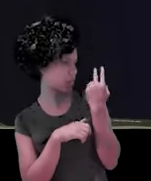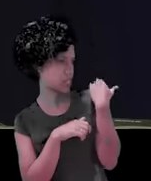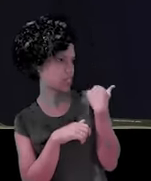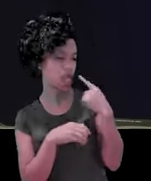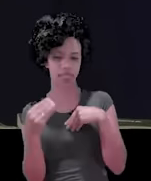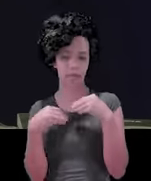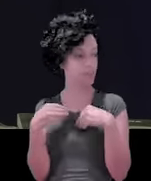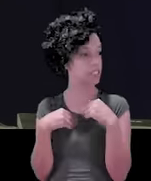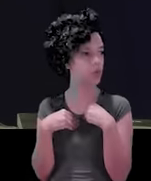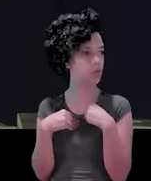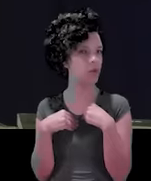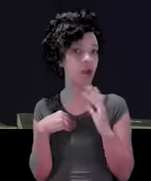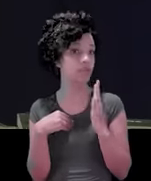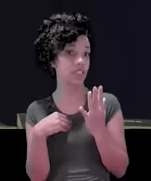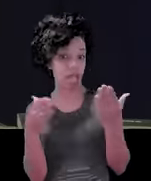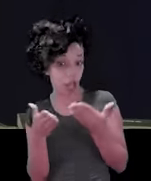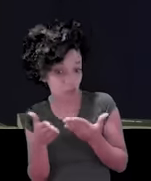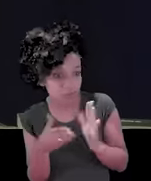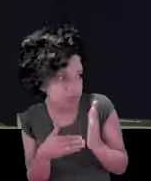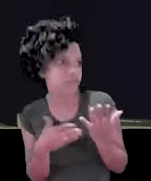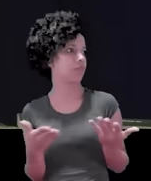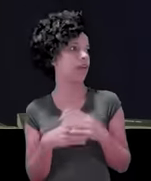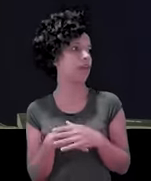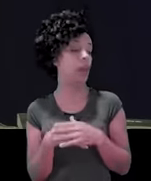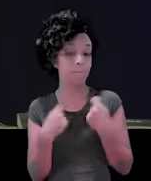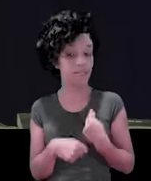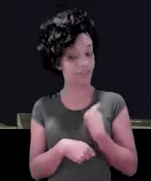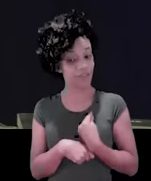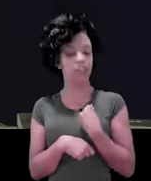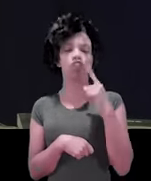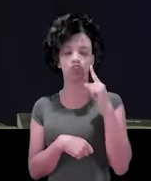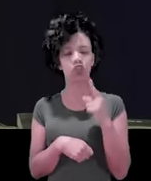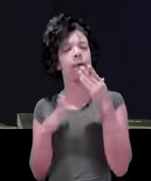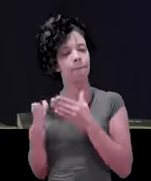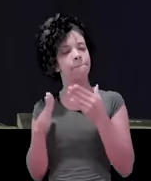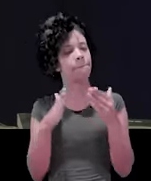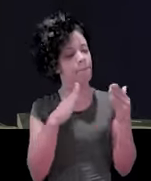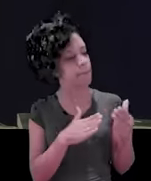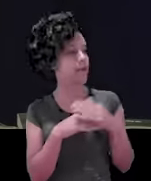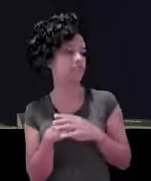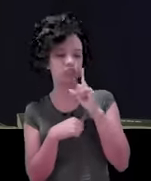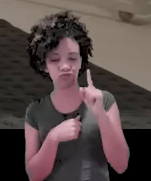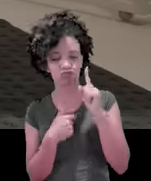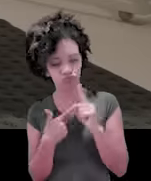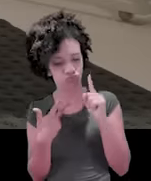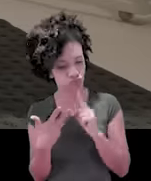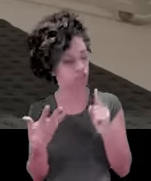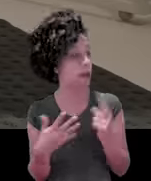passado trazer pressão a vida acontece no presente para mim e ele não tinha que viver dia após dia